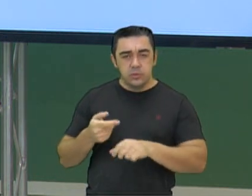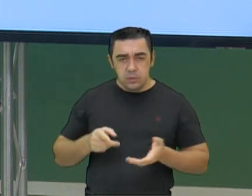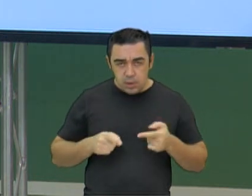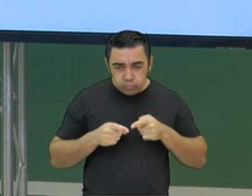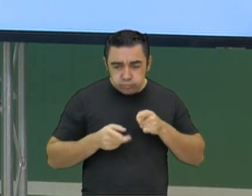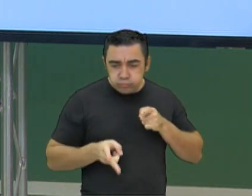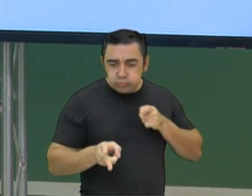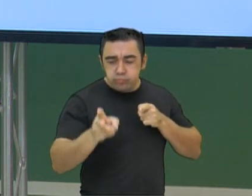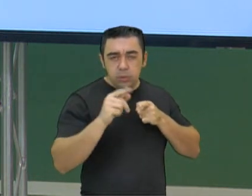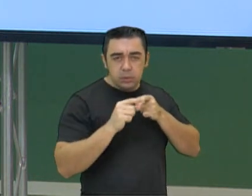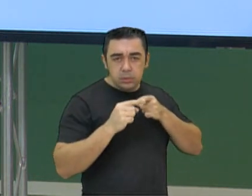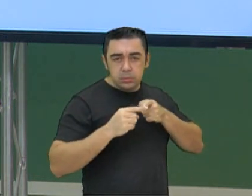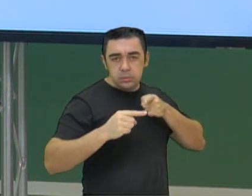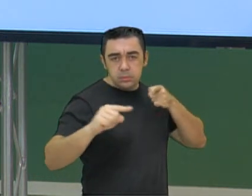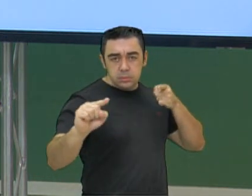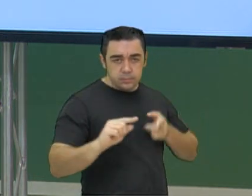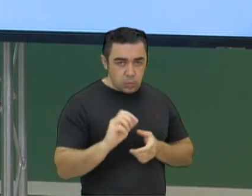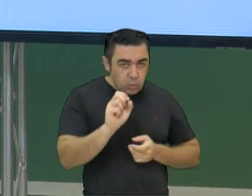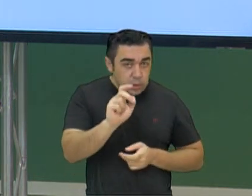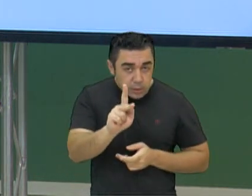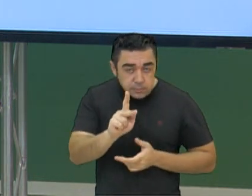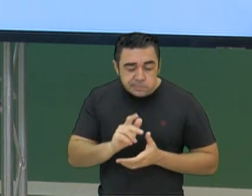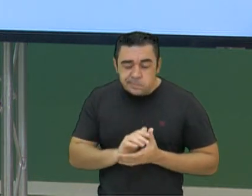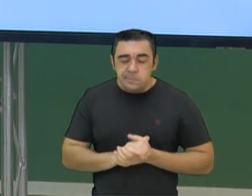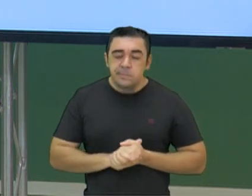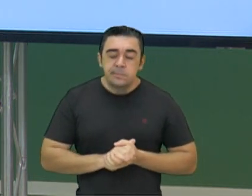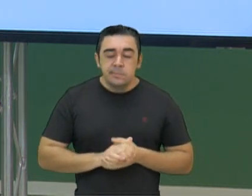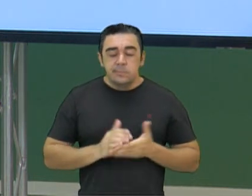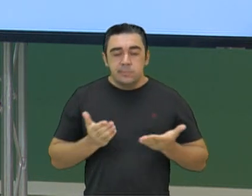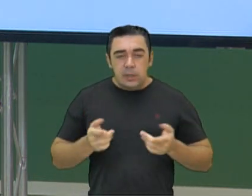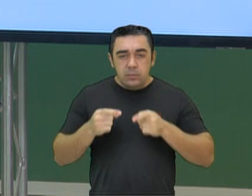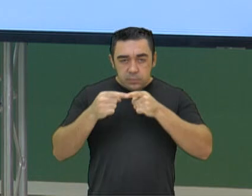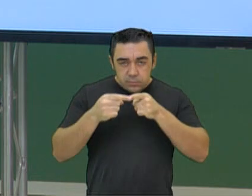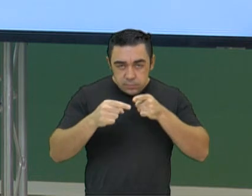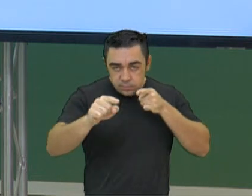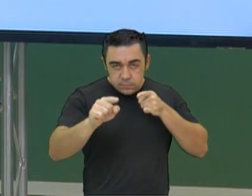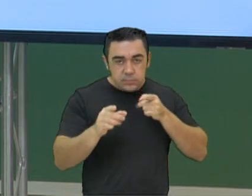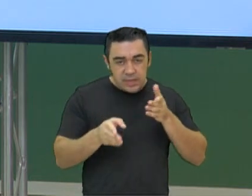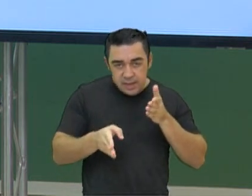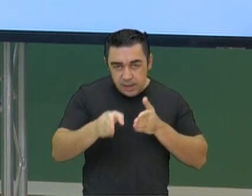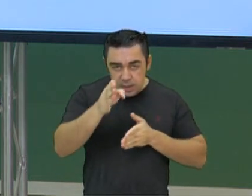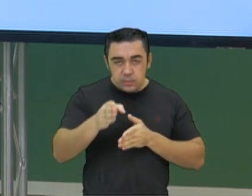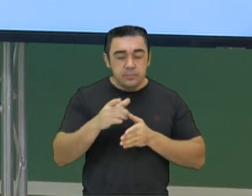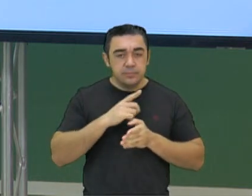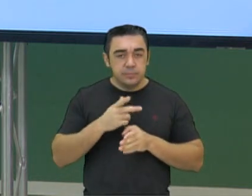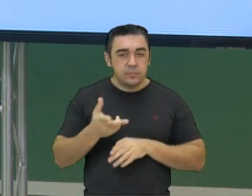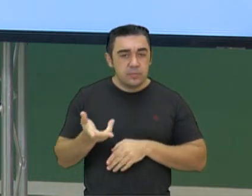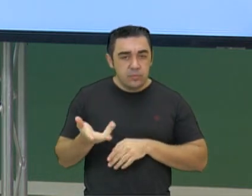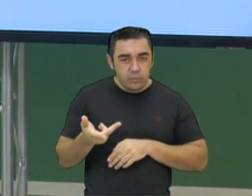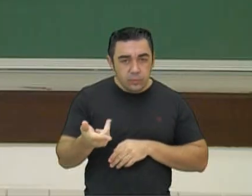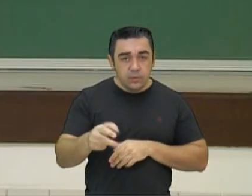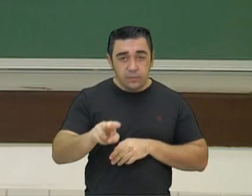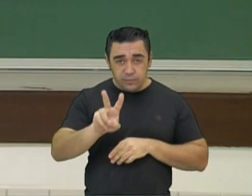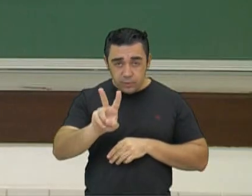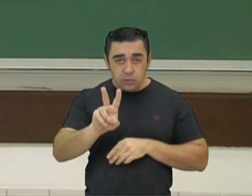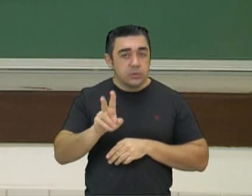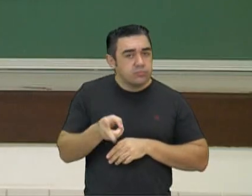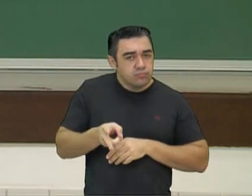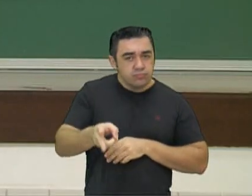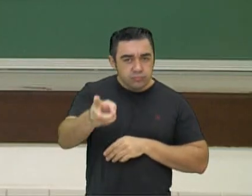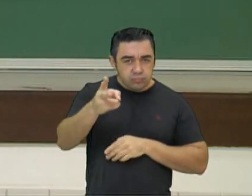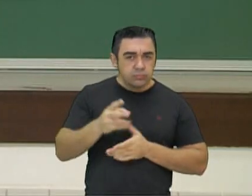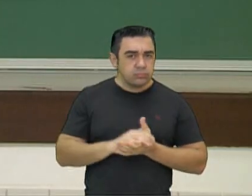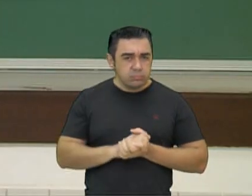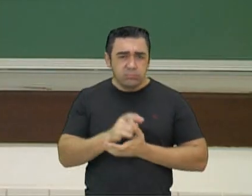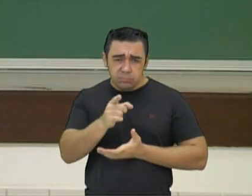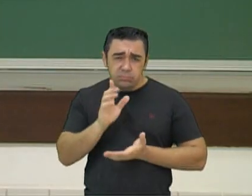retilíneo e uniforme. Ok? Então, trajetória reta e velocidade constante. Vocês já estão cansados